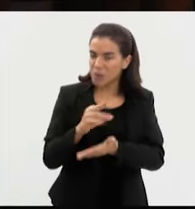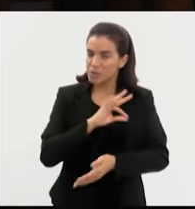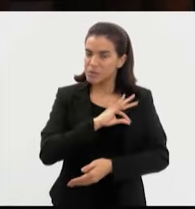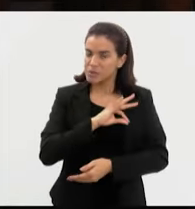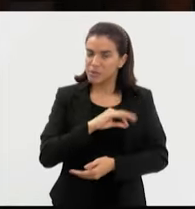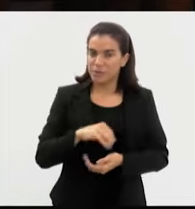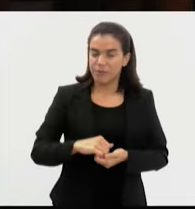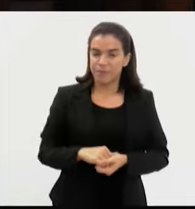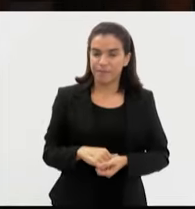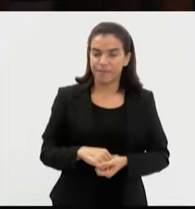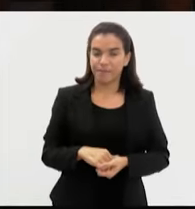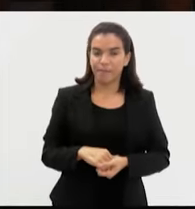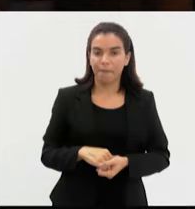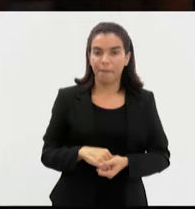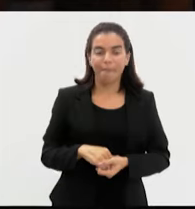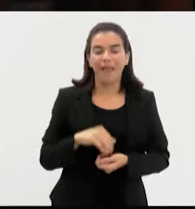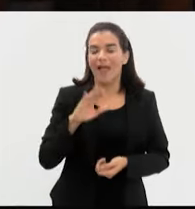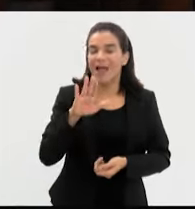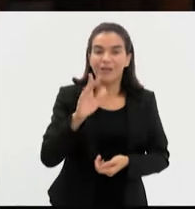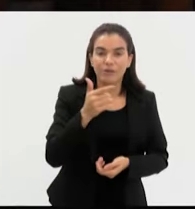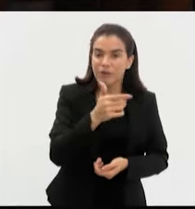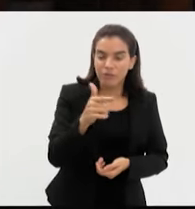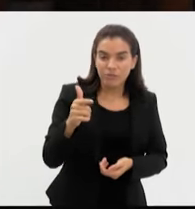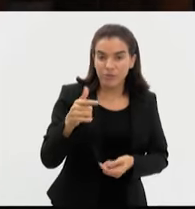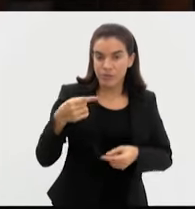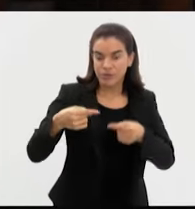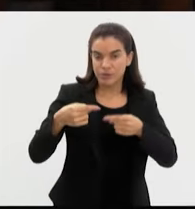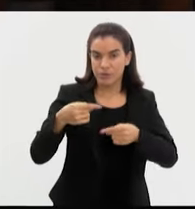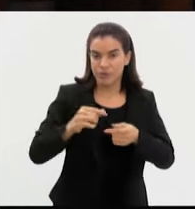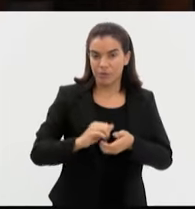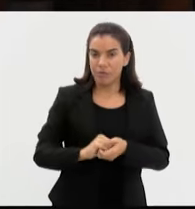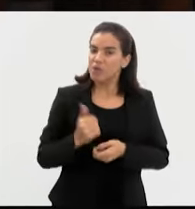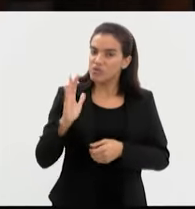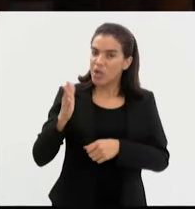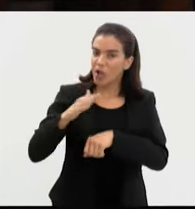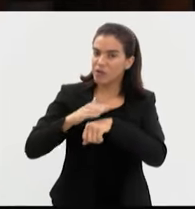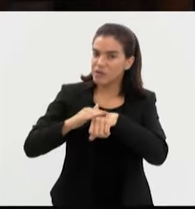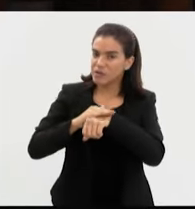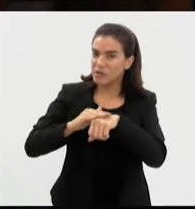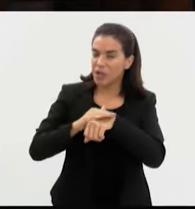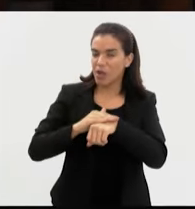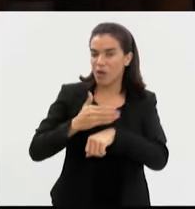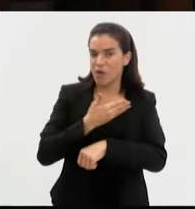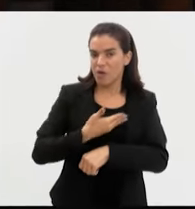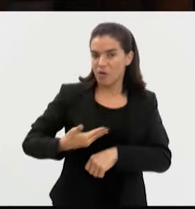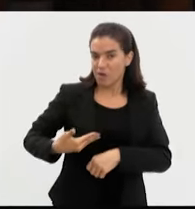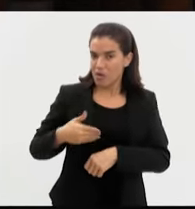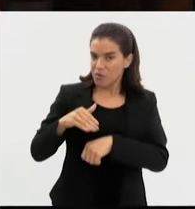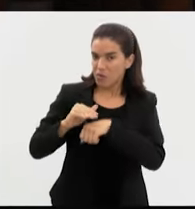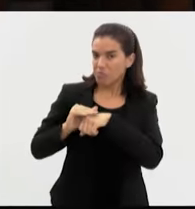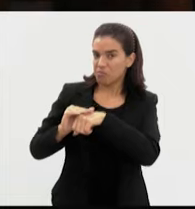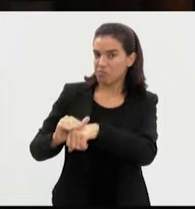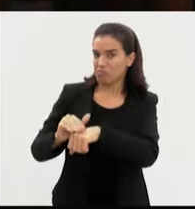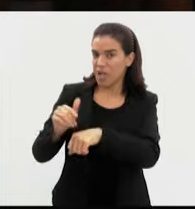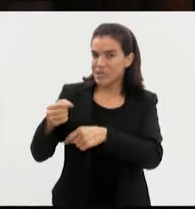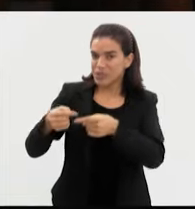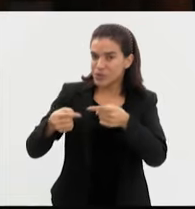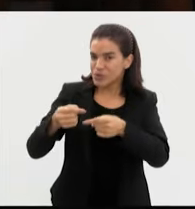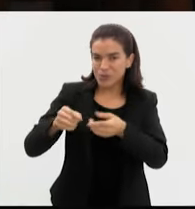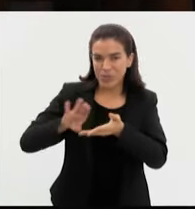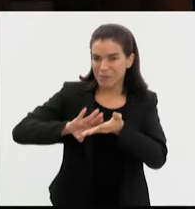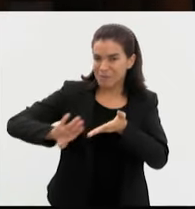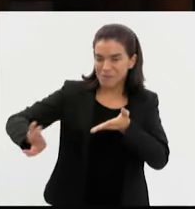dá para quend dativa isso não existe essa discussão e eu conversei ISO com o governador Claudio C falei isso para ele que essa discussão tá